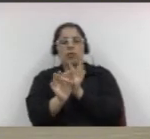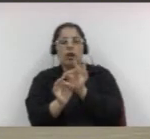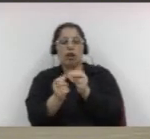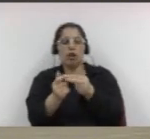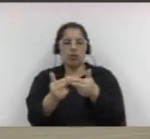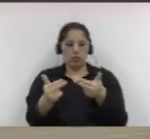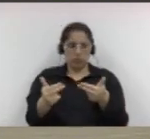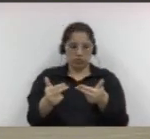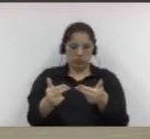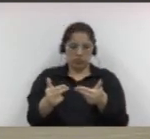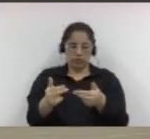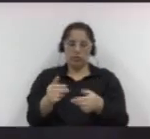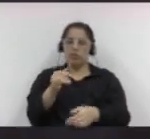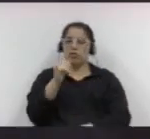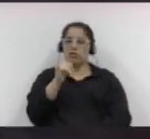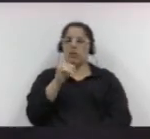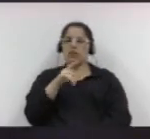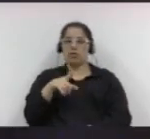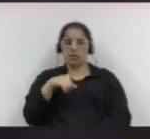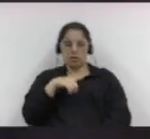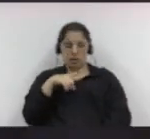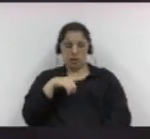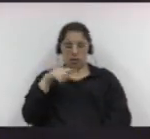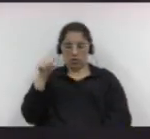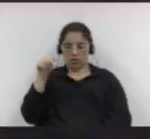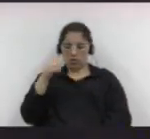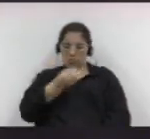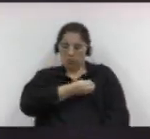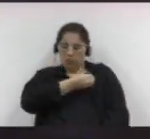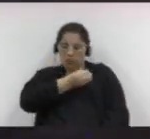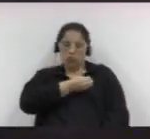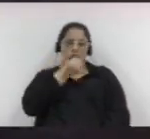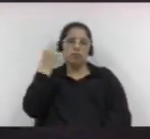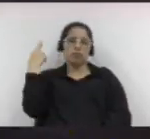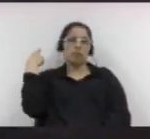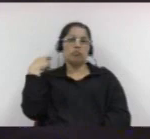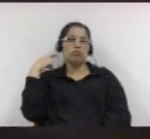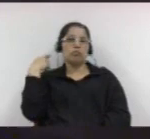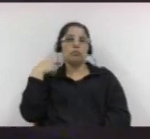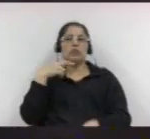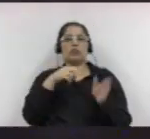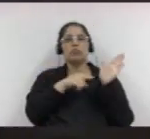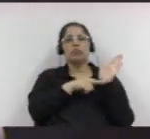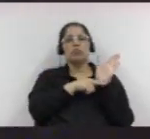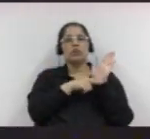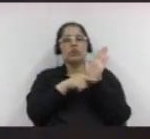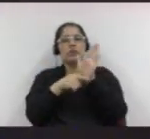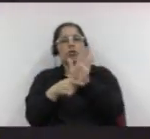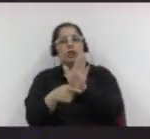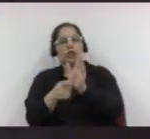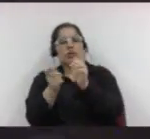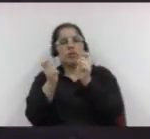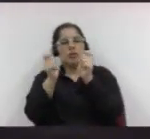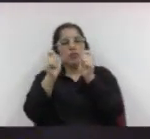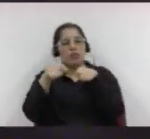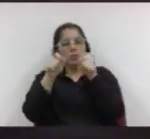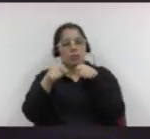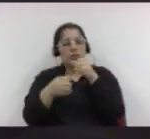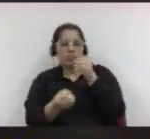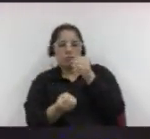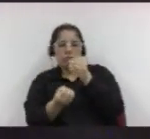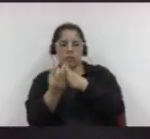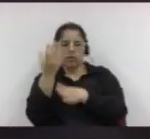aqui o vereador Ronei Costa Martins, que pode até ajudar nessa discussão, se há a possibilidade de implantar em Limeira